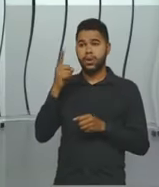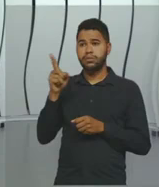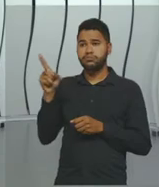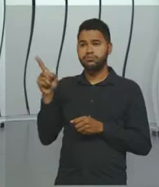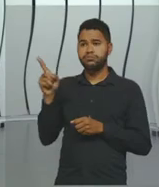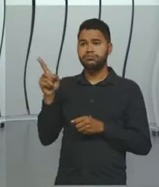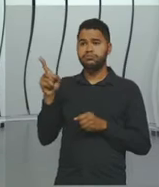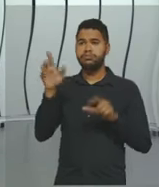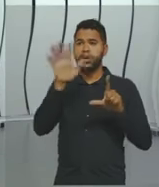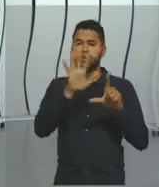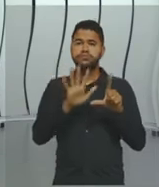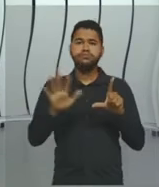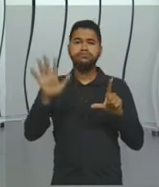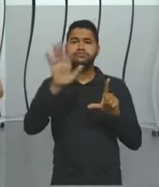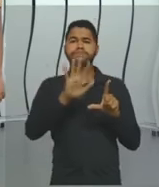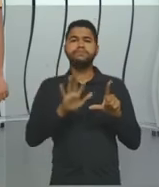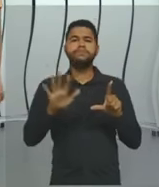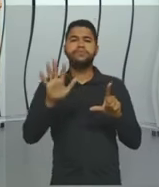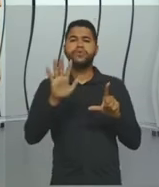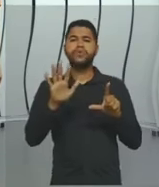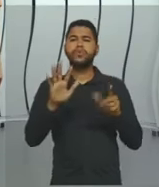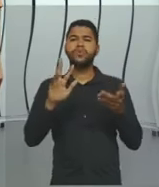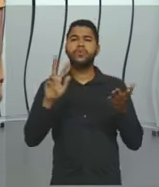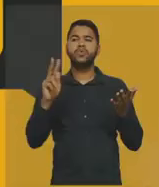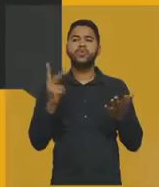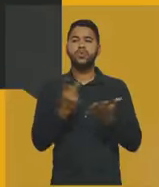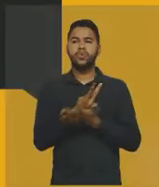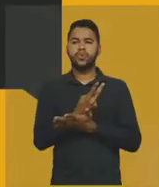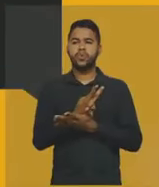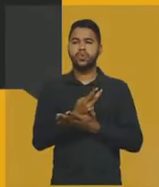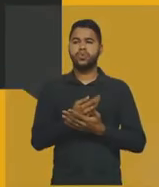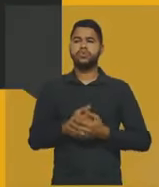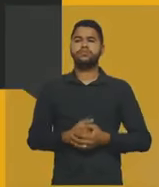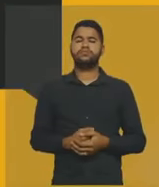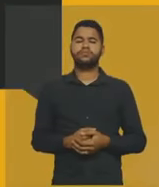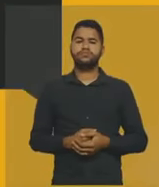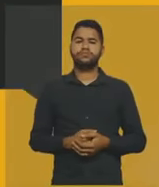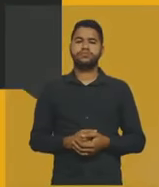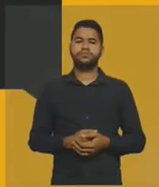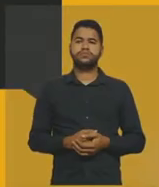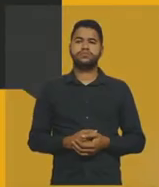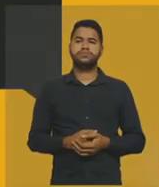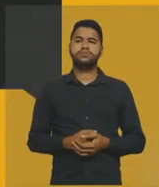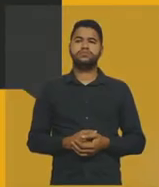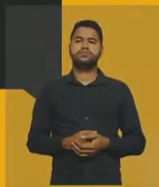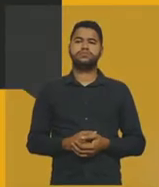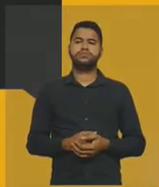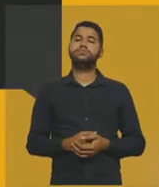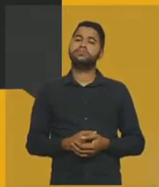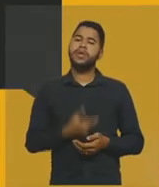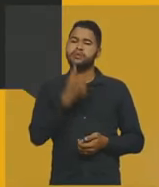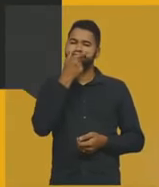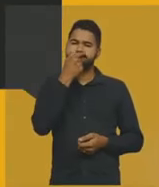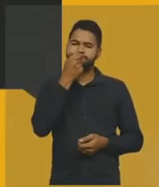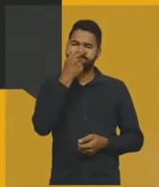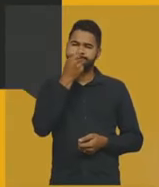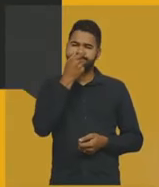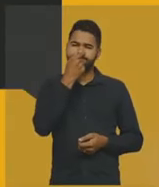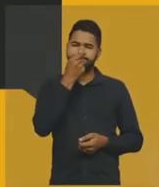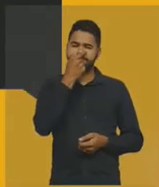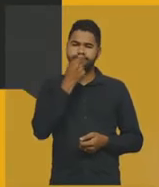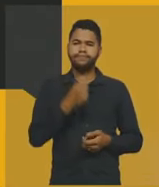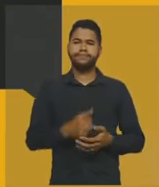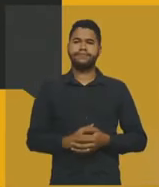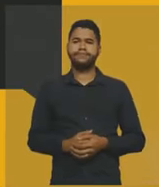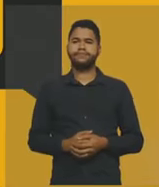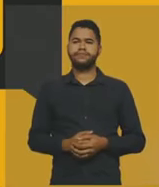gente reparar bem o que está acontecendo. Voltando na pergunta, uma gripe, né? Pode